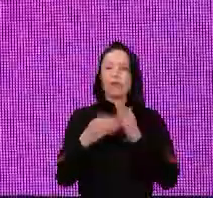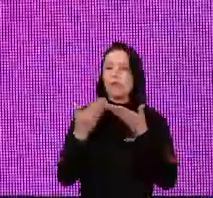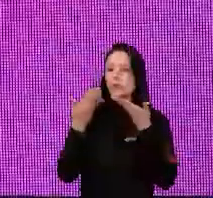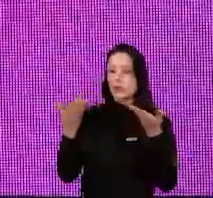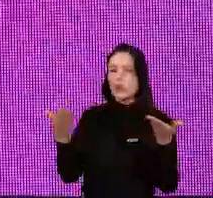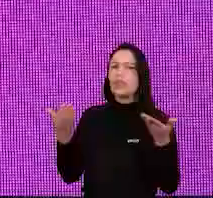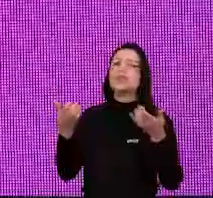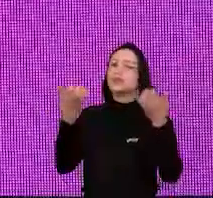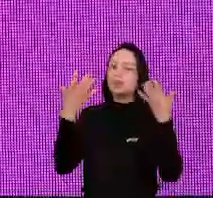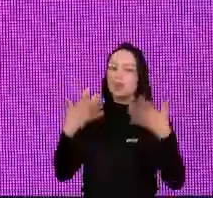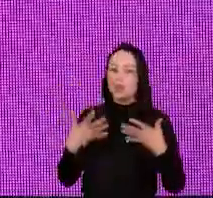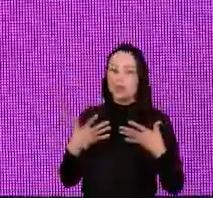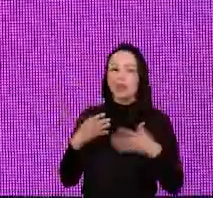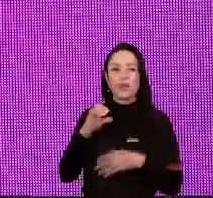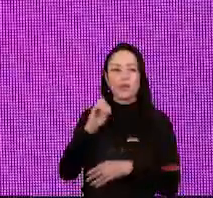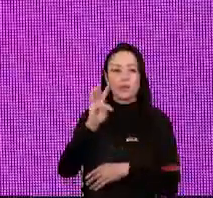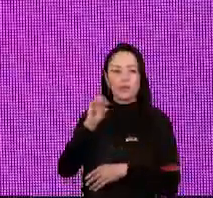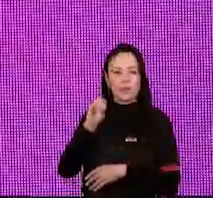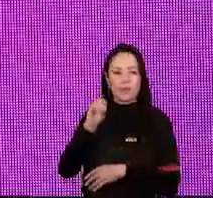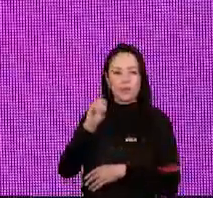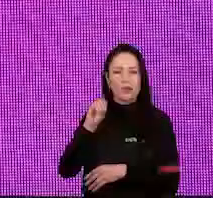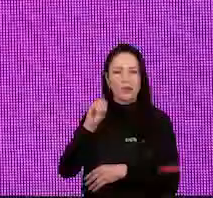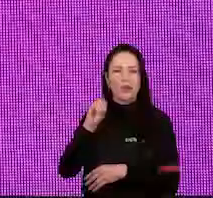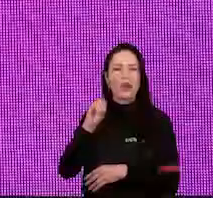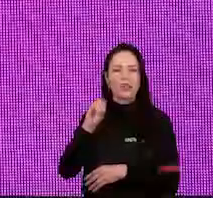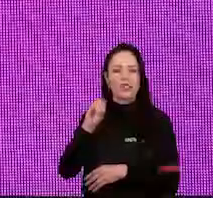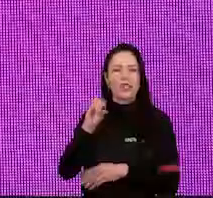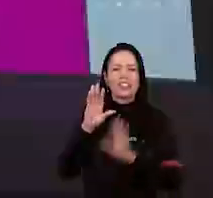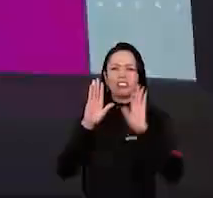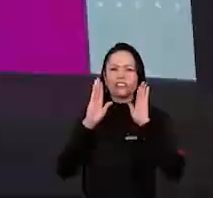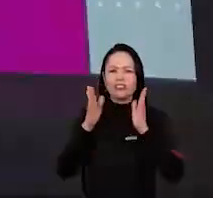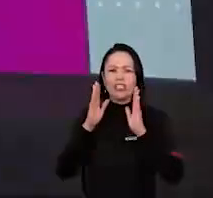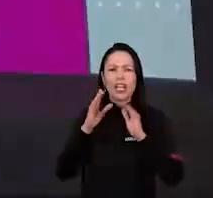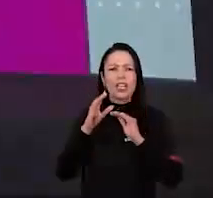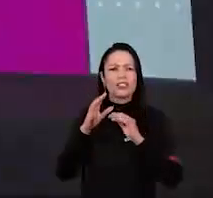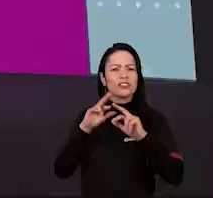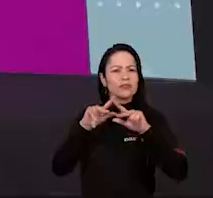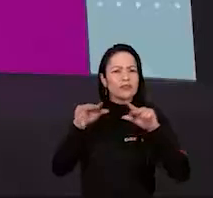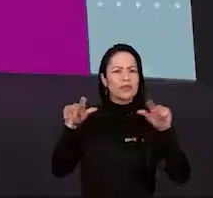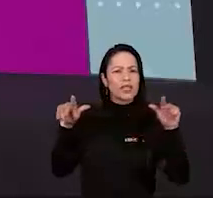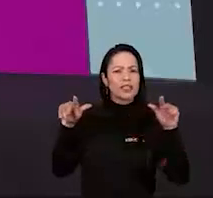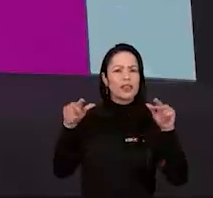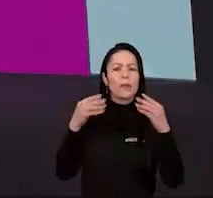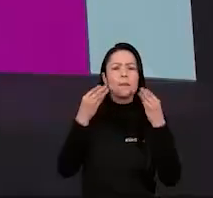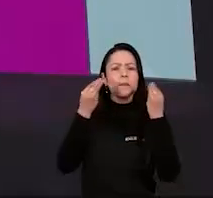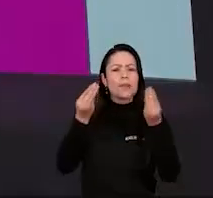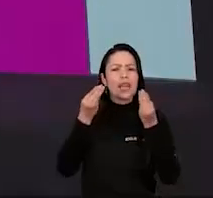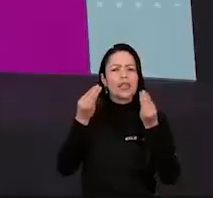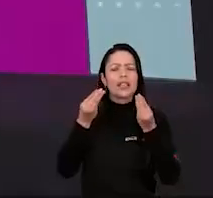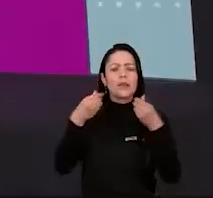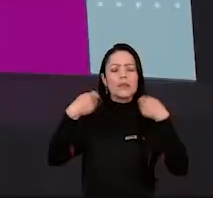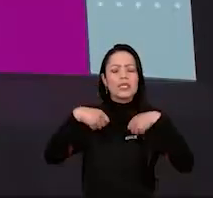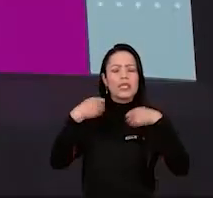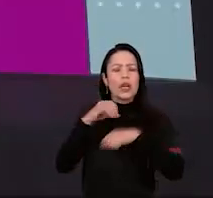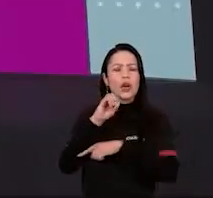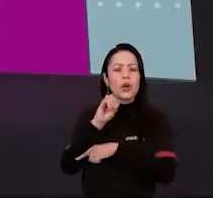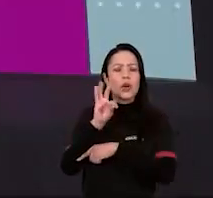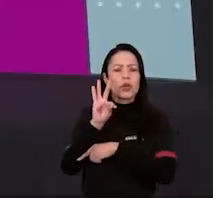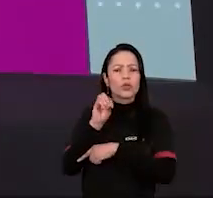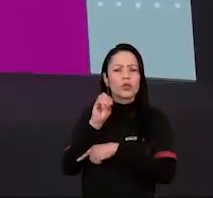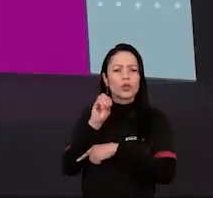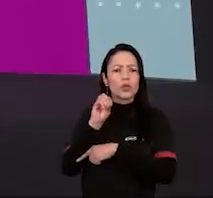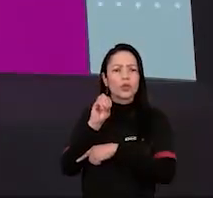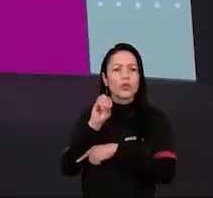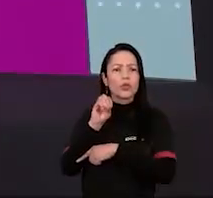você falou autoendoscopia, né? Mas você já fez cultura antibiograma, já fez histologia? Para que você precisa da autoendoscopia?